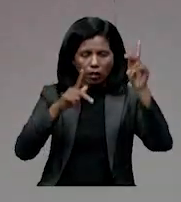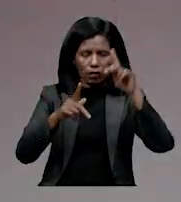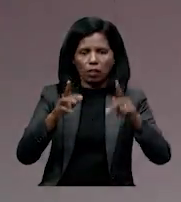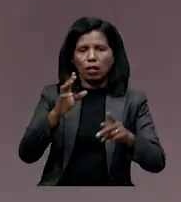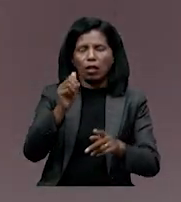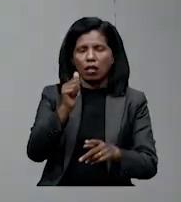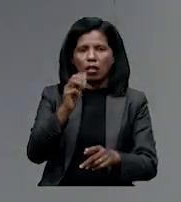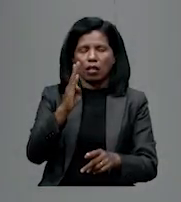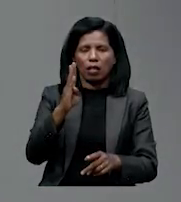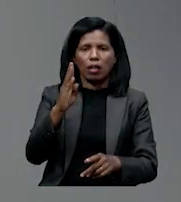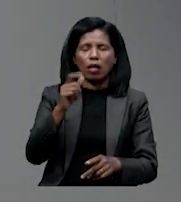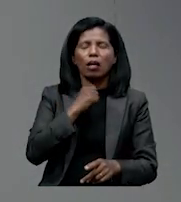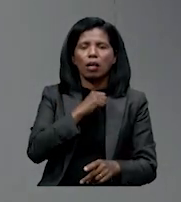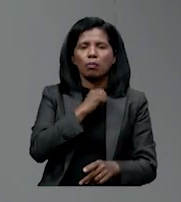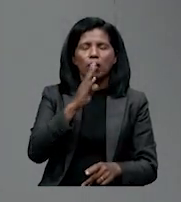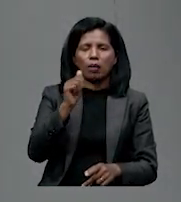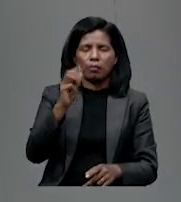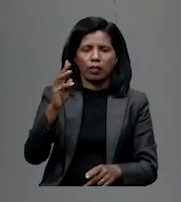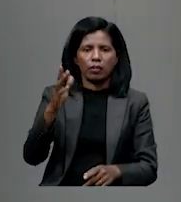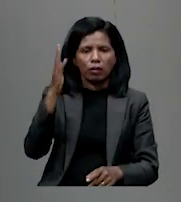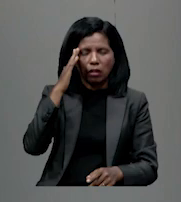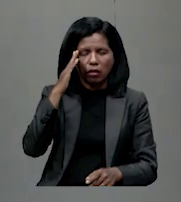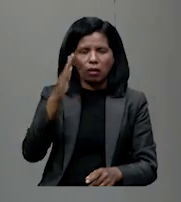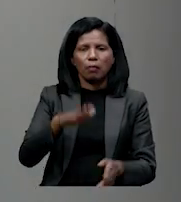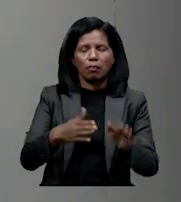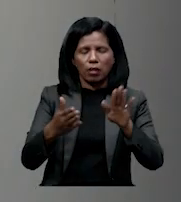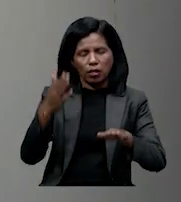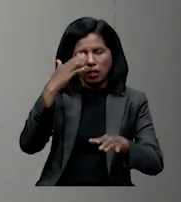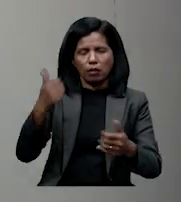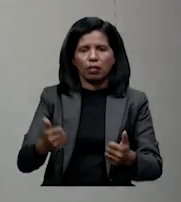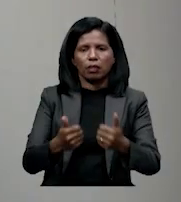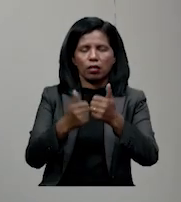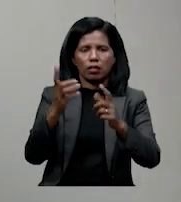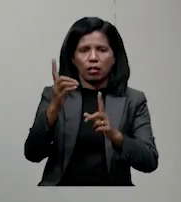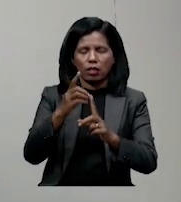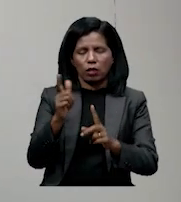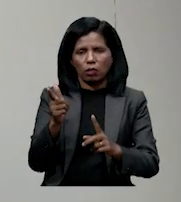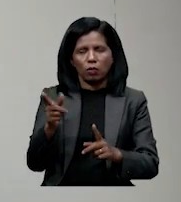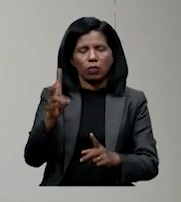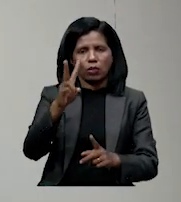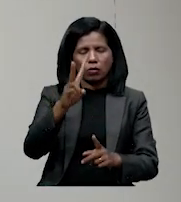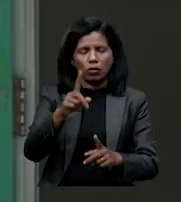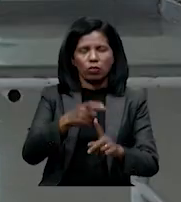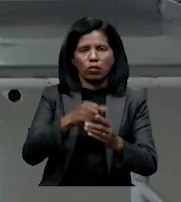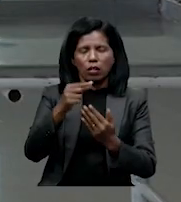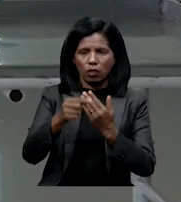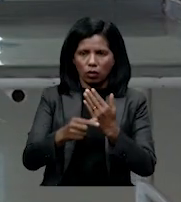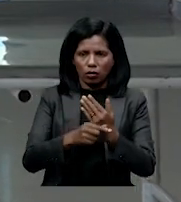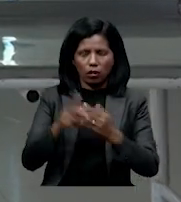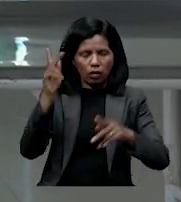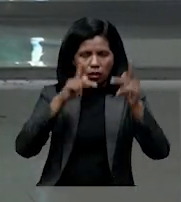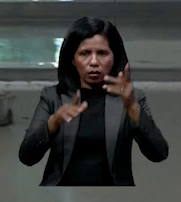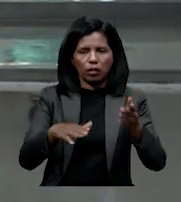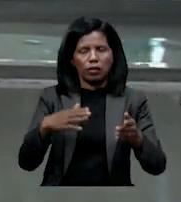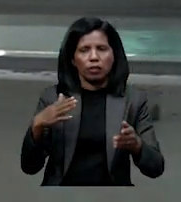Abito José Brites Casimiro desconfia mate tamba acidente e a dare e a loro donulores em rua, fulan agosto, caso